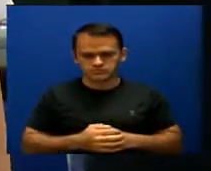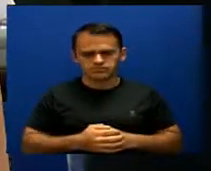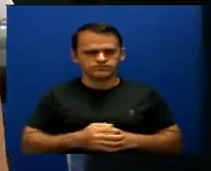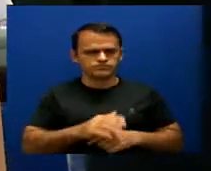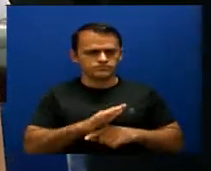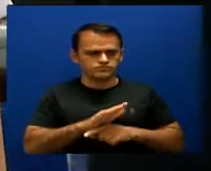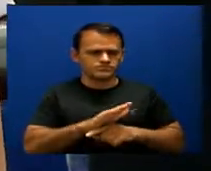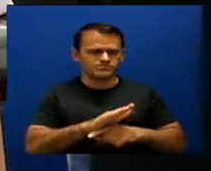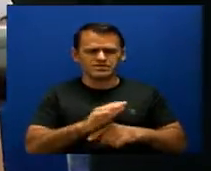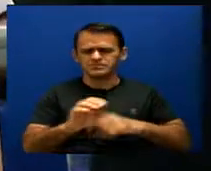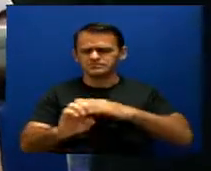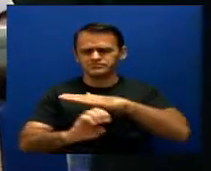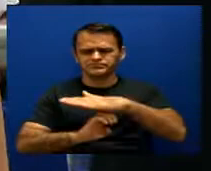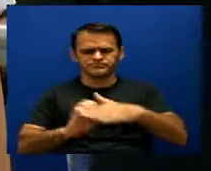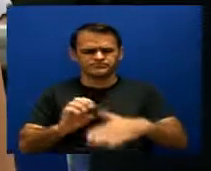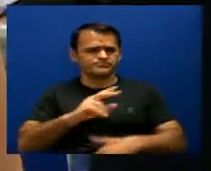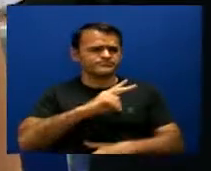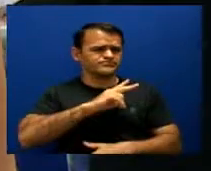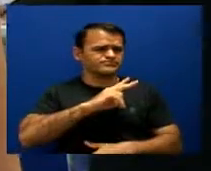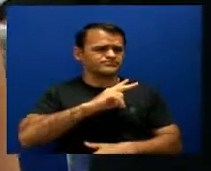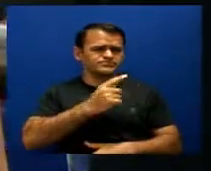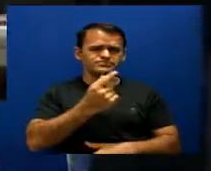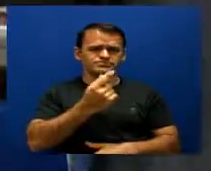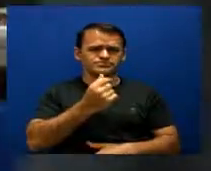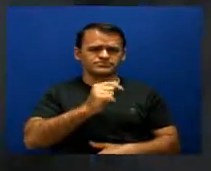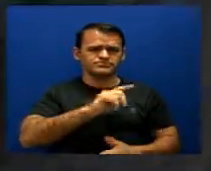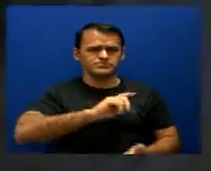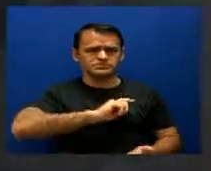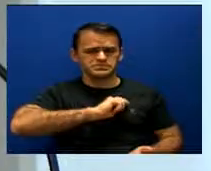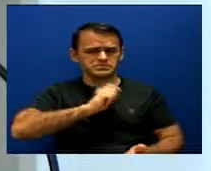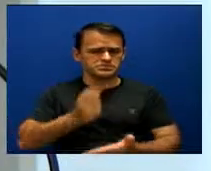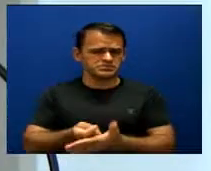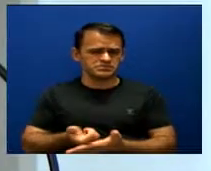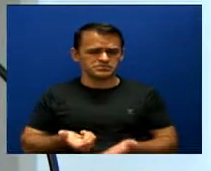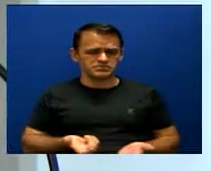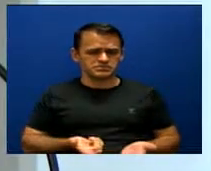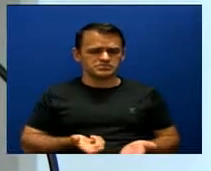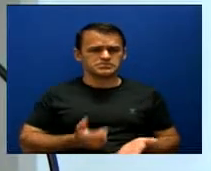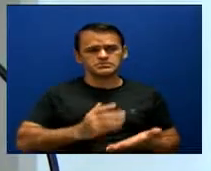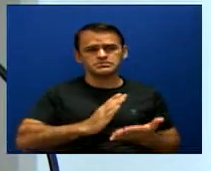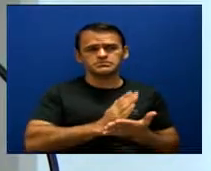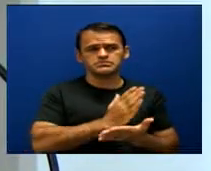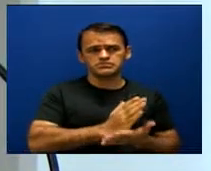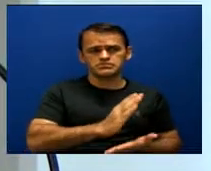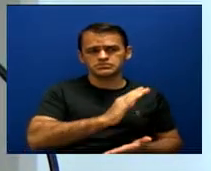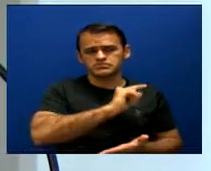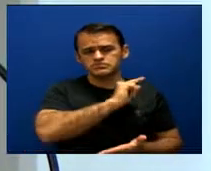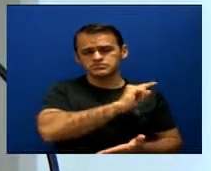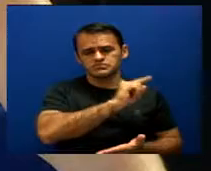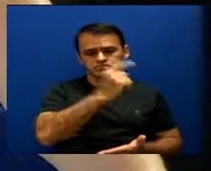a terceirização, ela também pode ser colocada até por alguns, né,